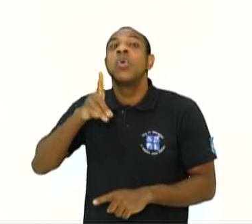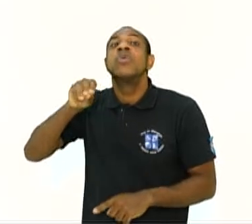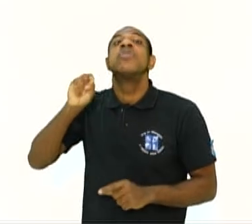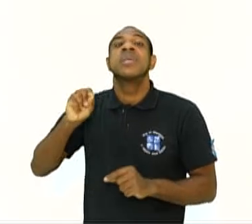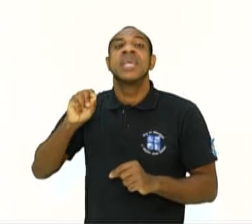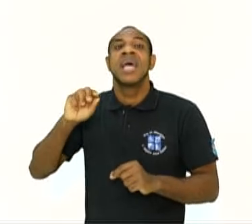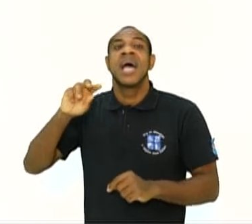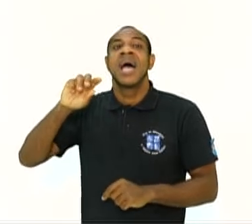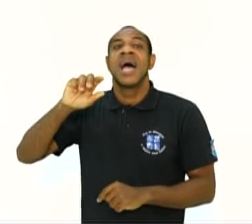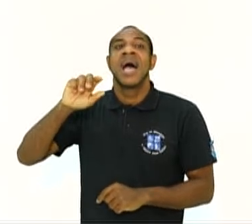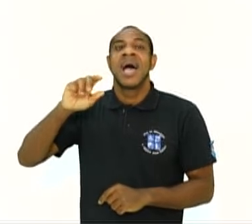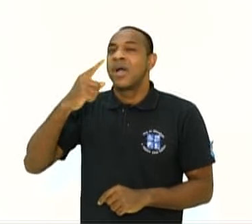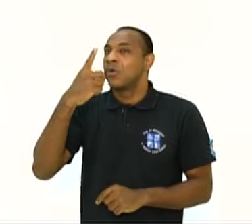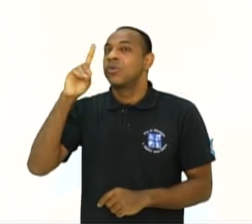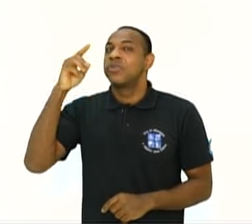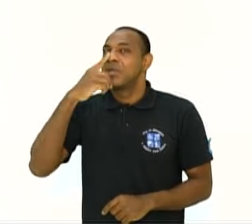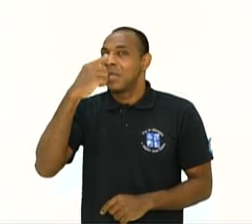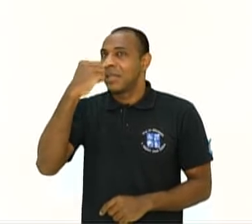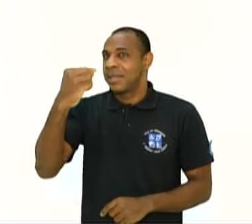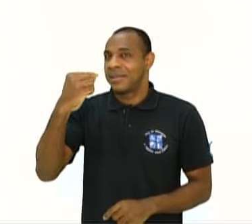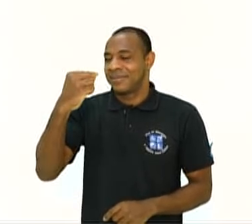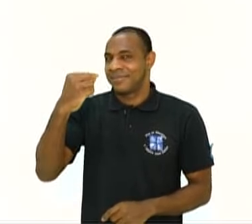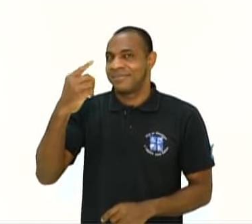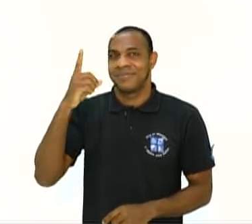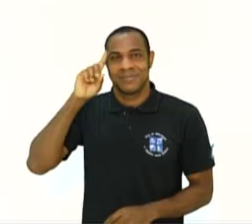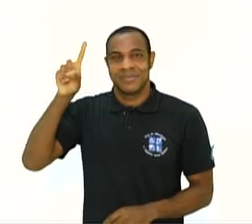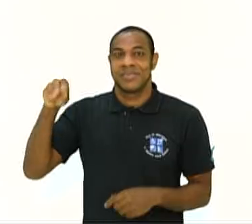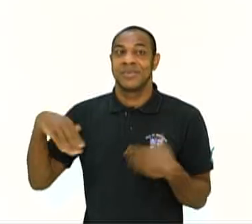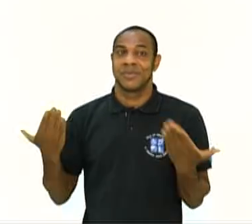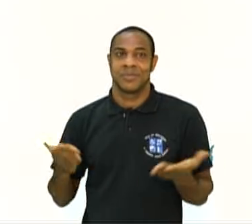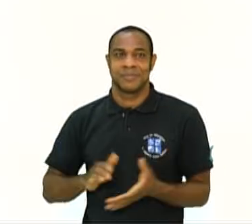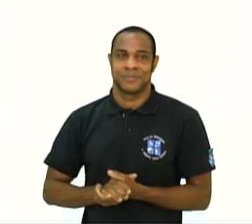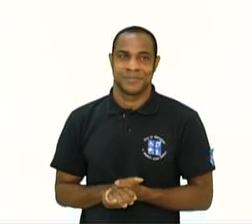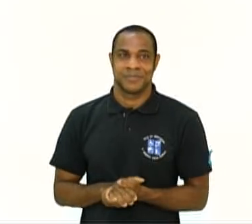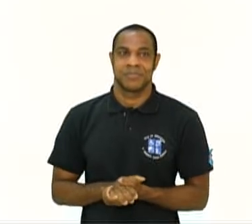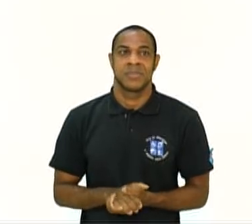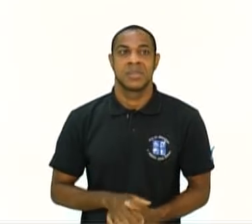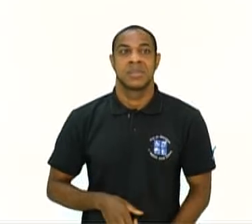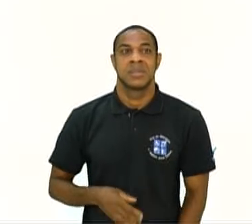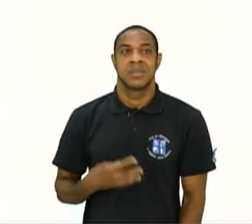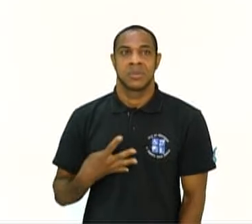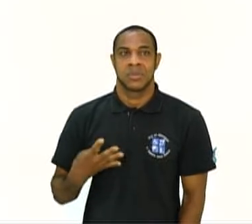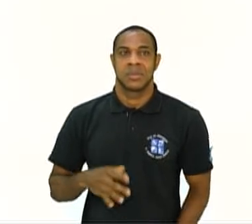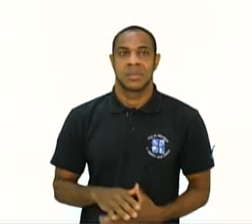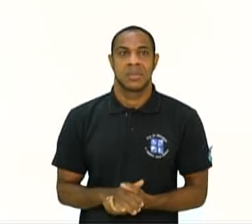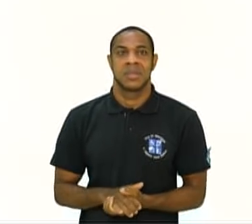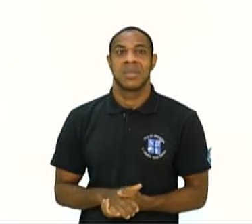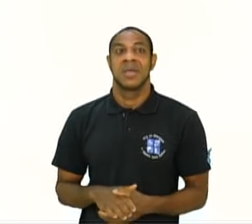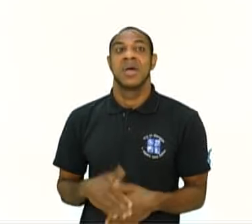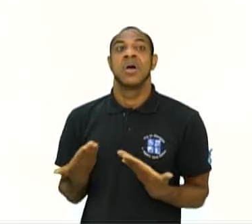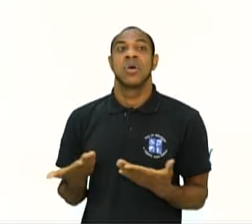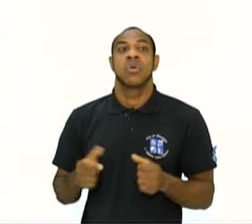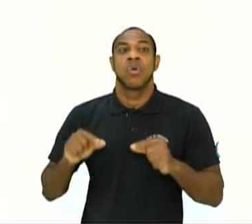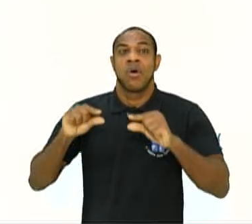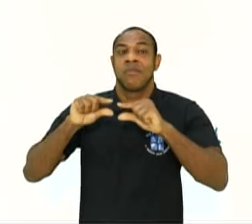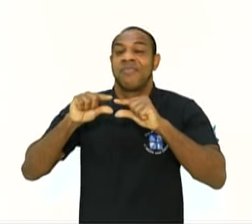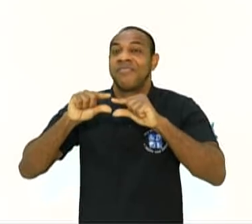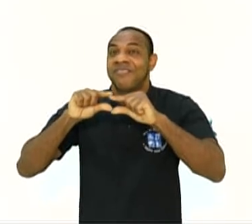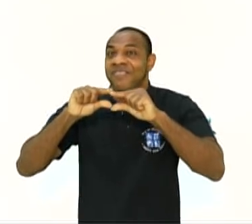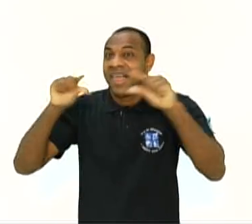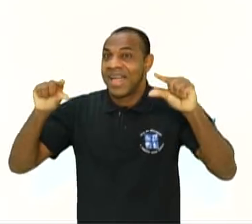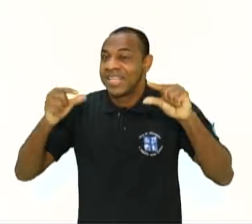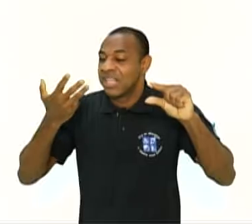what phrase do kids say when knocking on doors on Halloween? Que frase que as crianças dizem ao bater